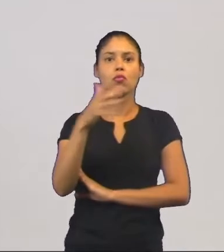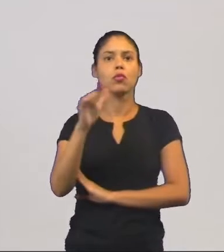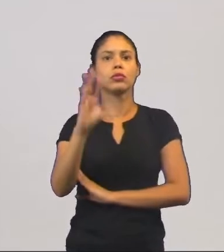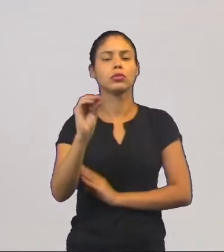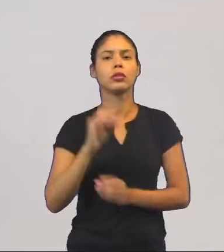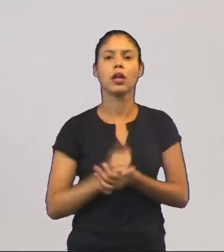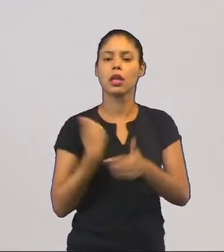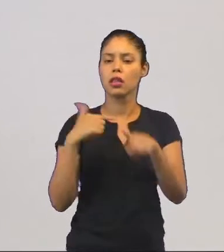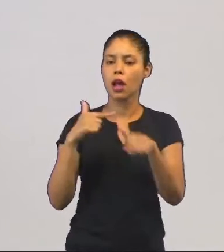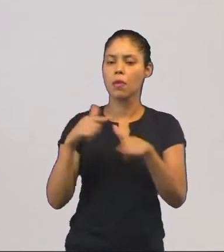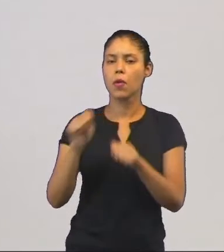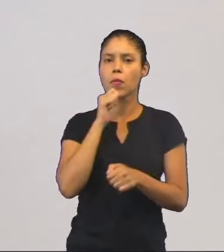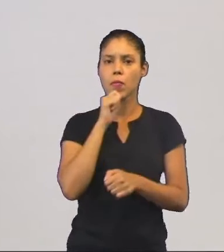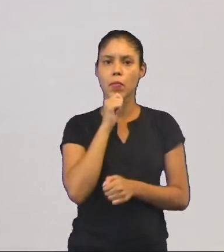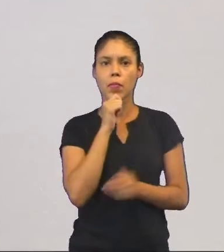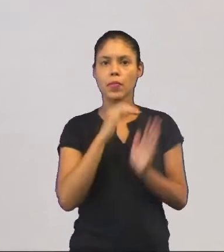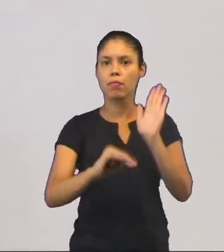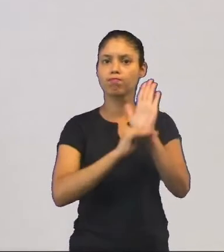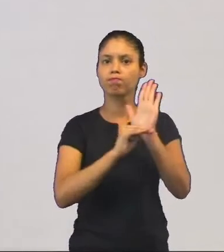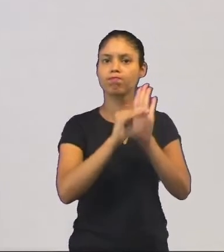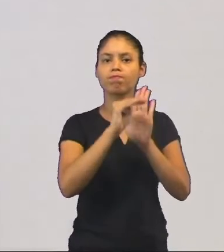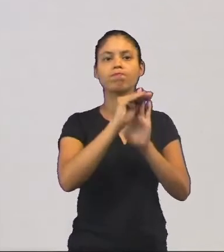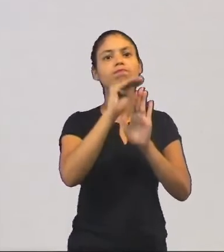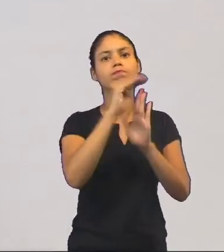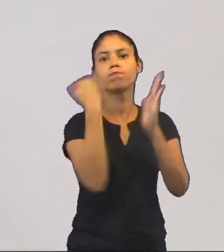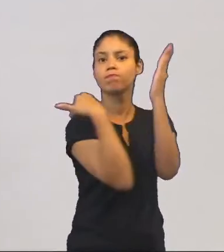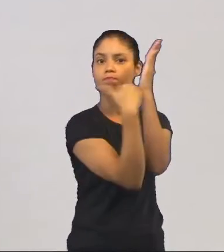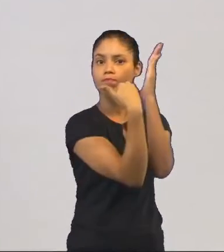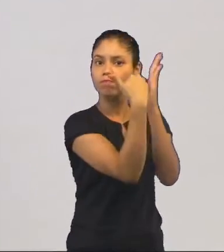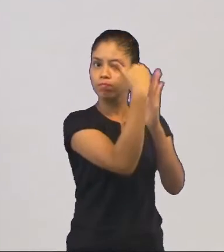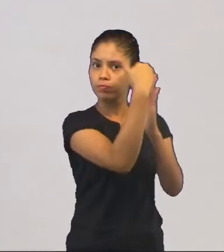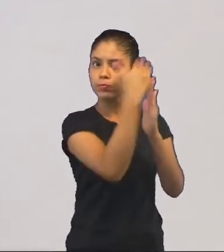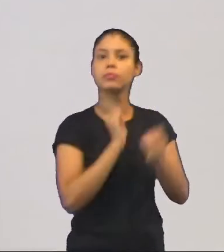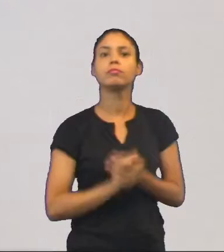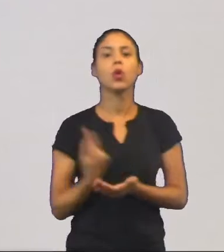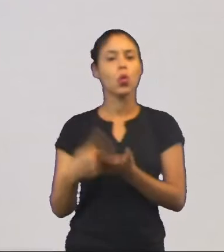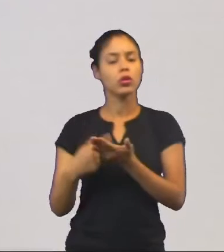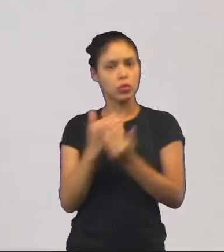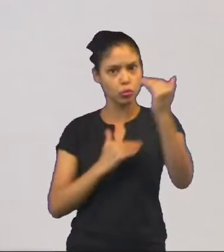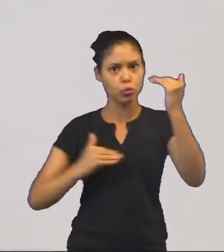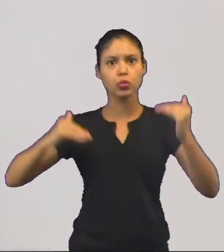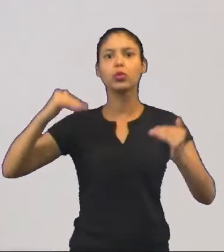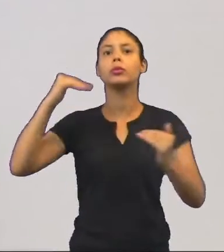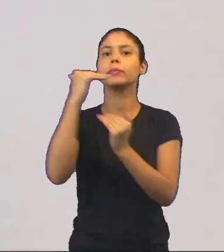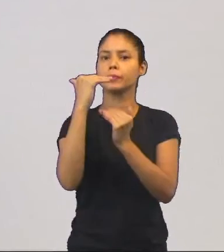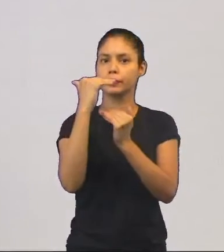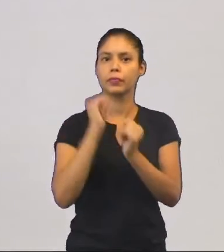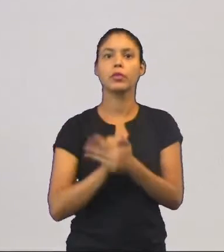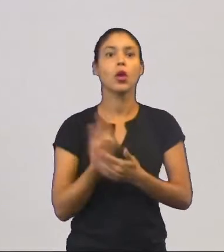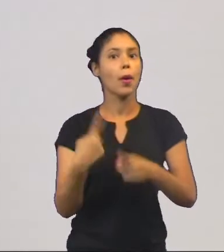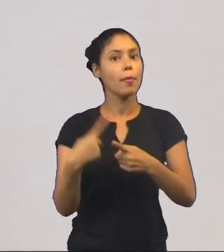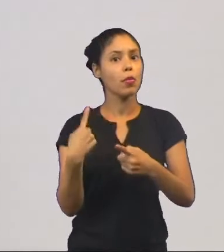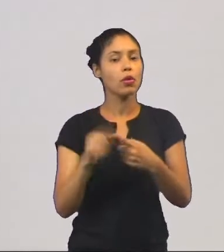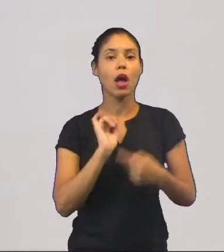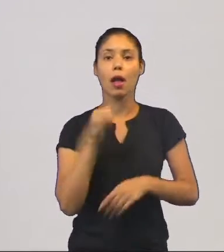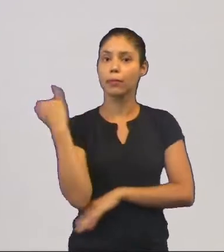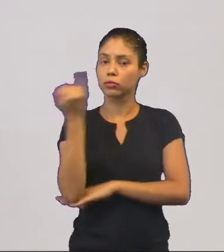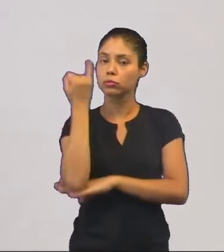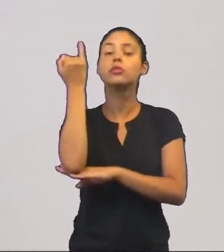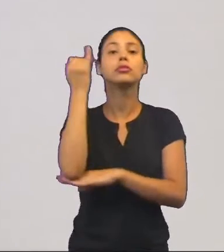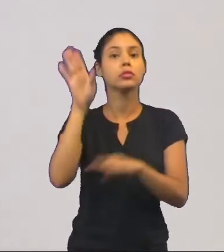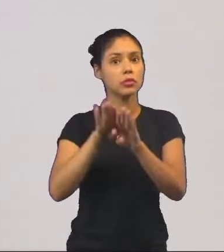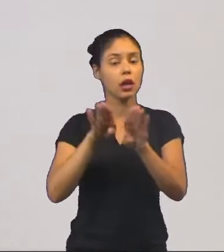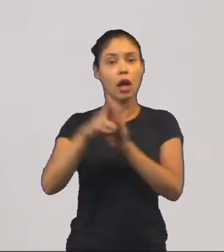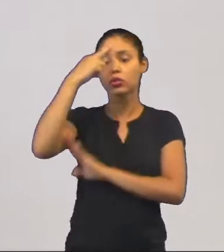funções, que na hierarquia estão em uma condição de superioridade, porque são funções